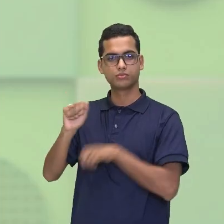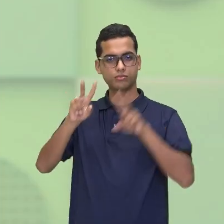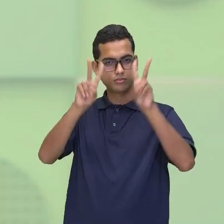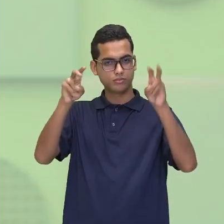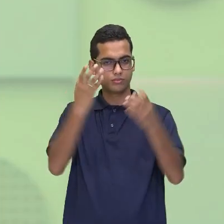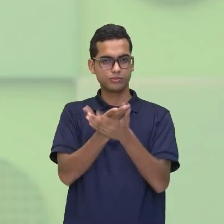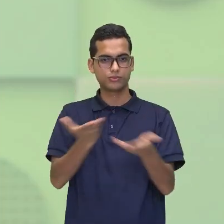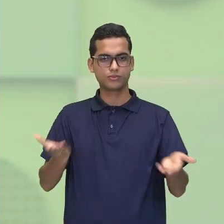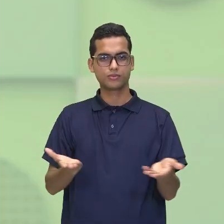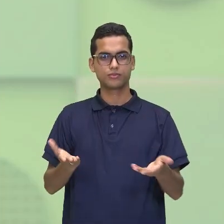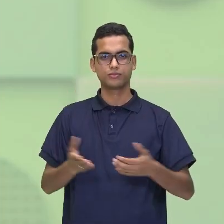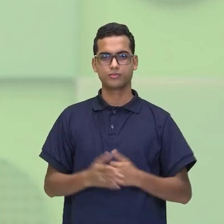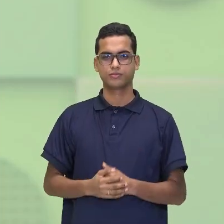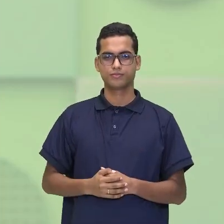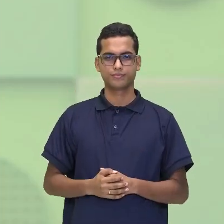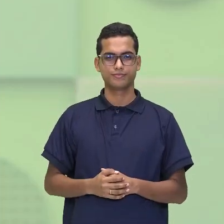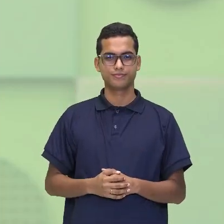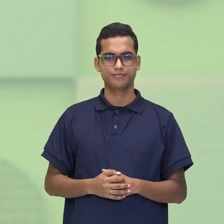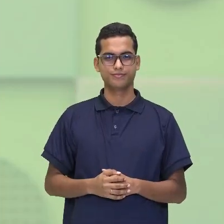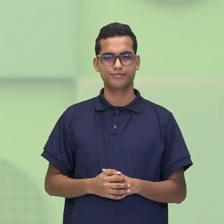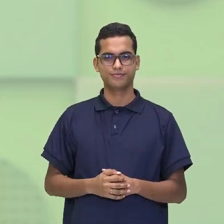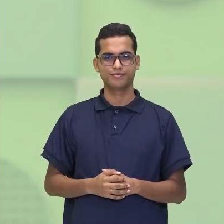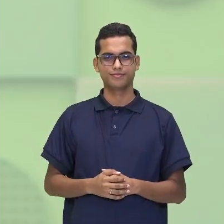de conhecimento da nossa aula.